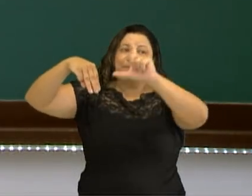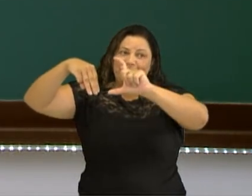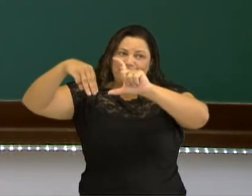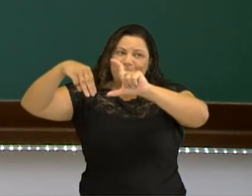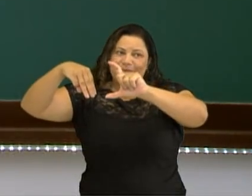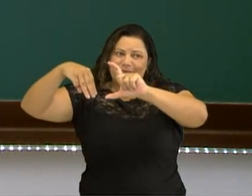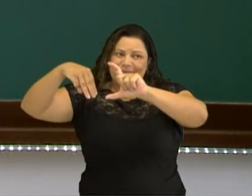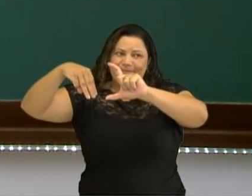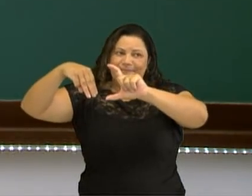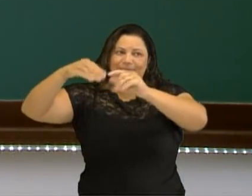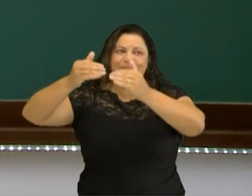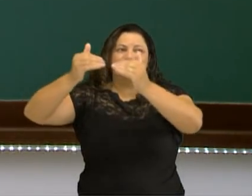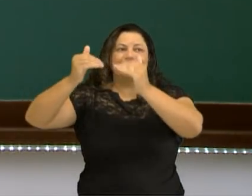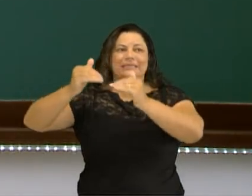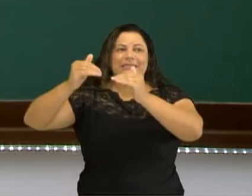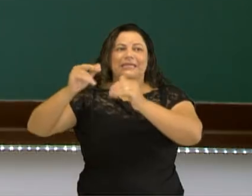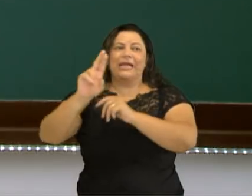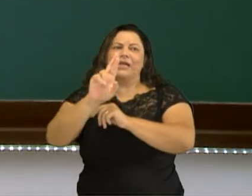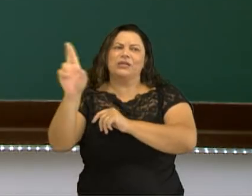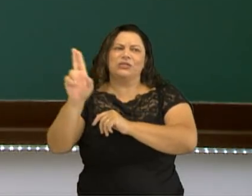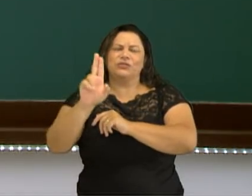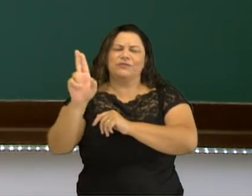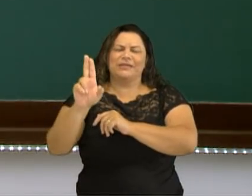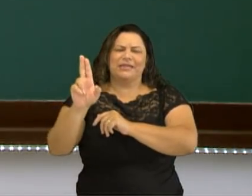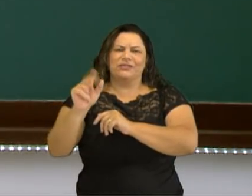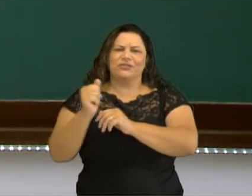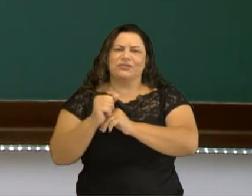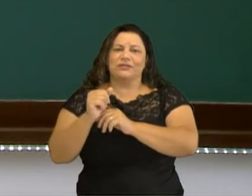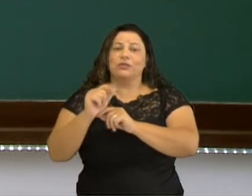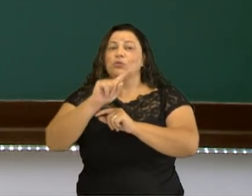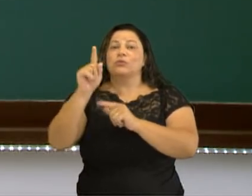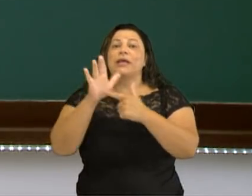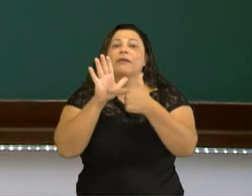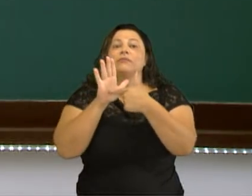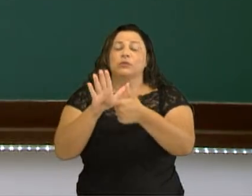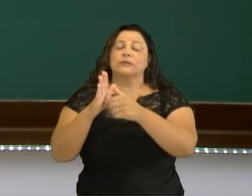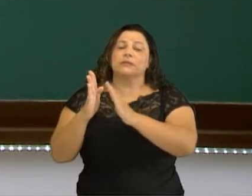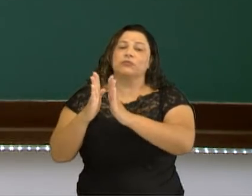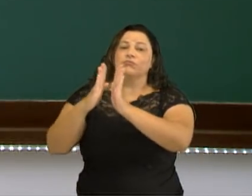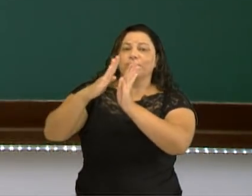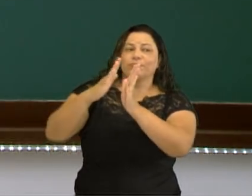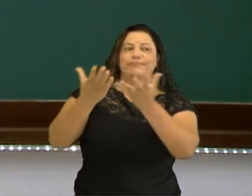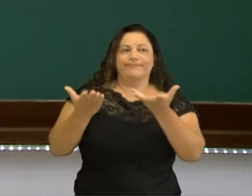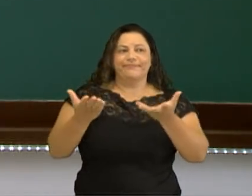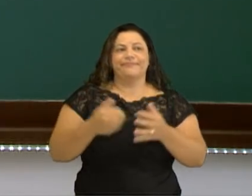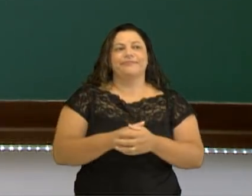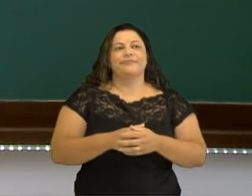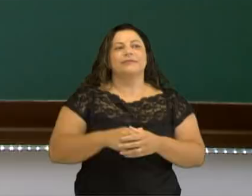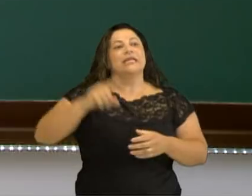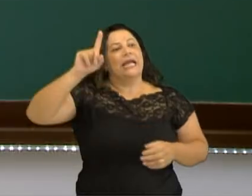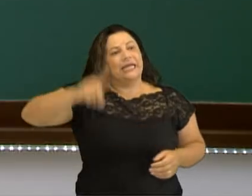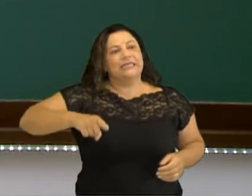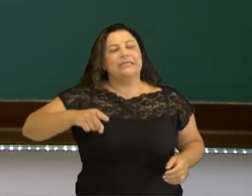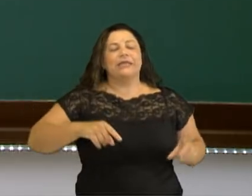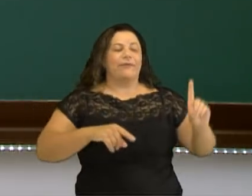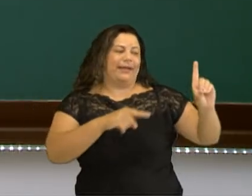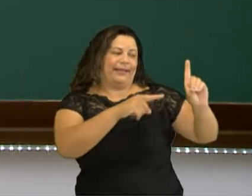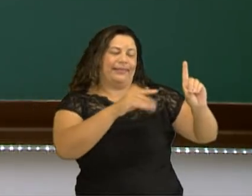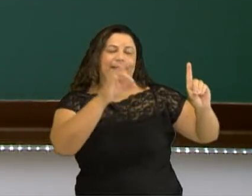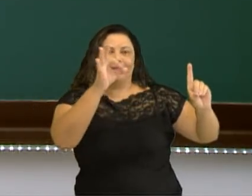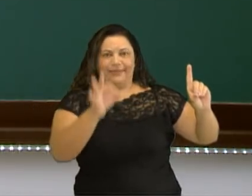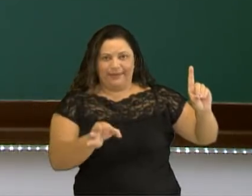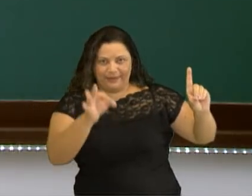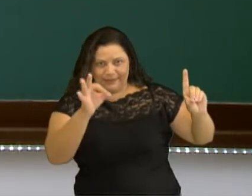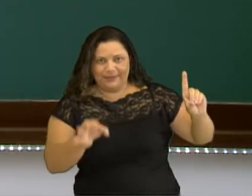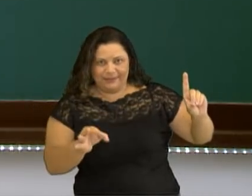letra maiúscula, e diferente da letra B, que não está destacado do texto. Então, por isso, a alternativa da letra D está correta.